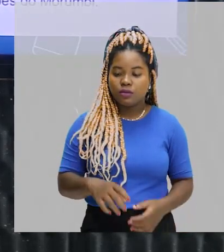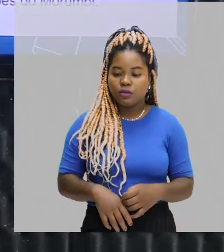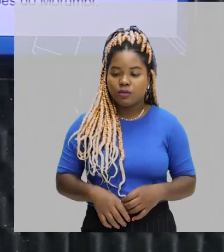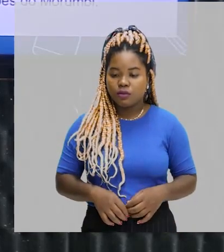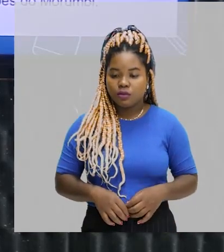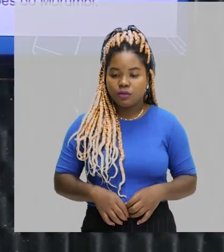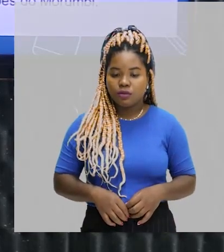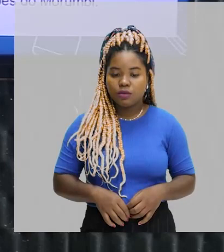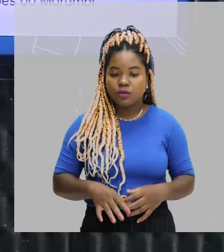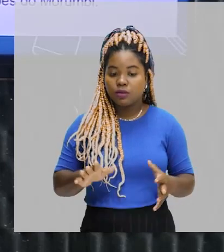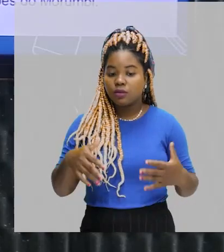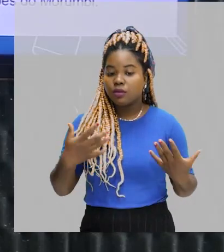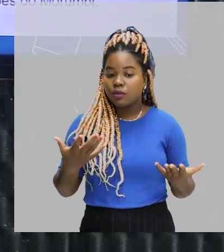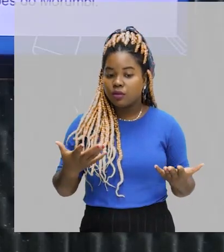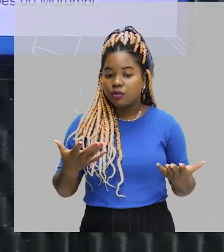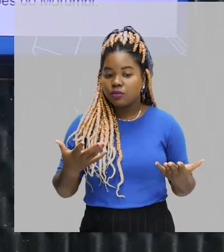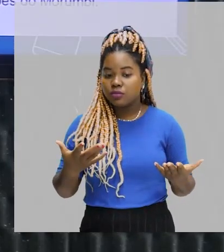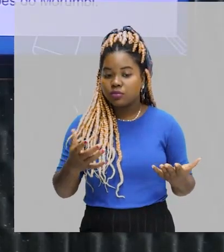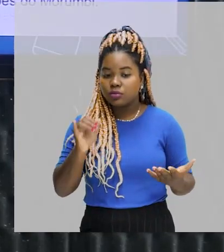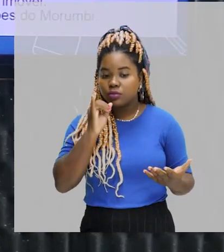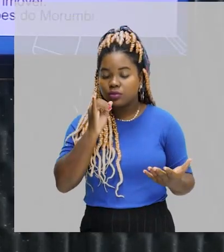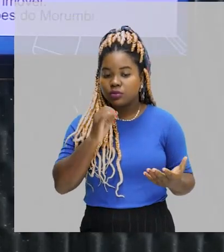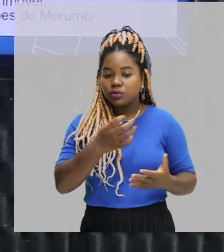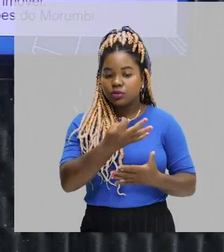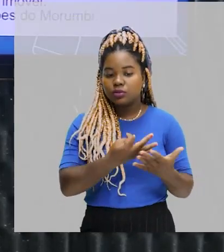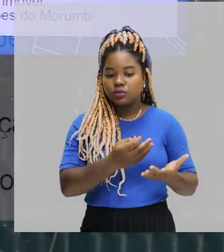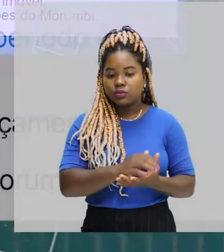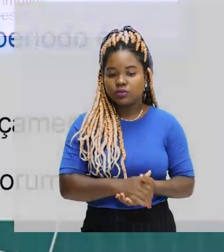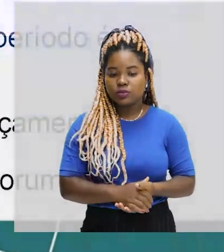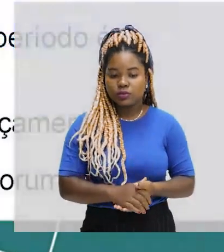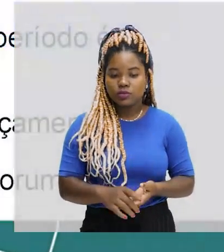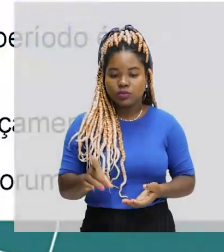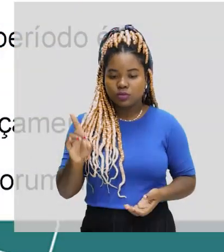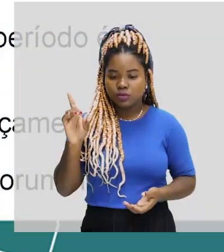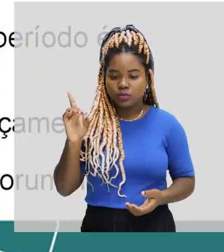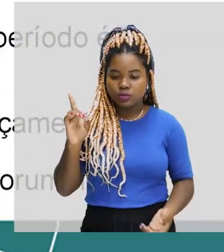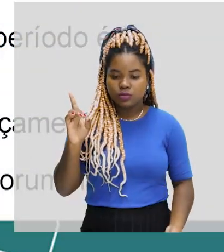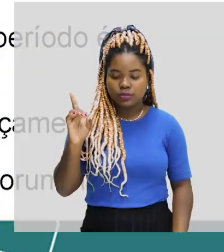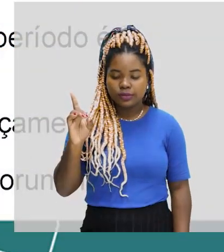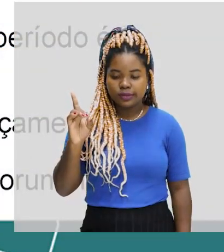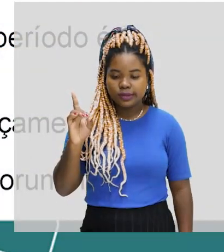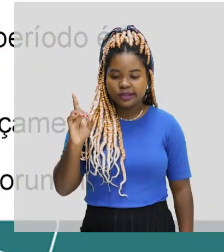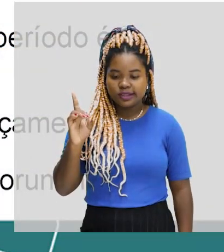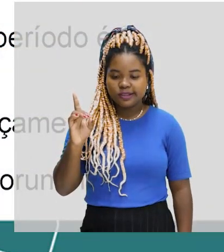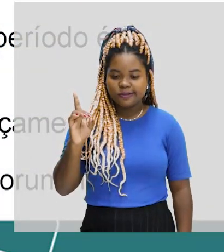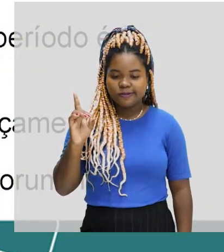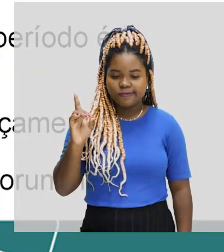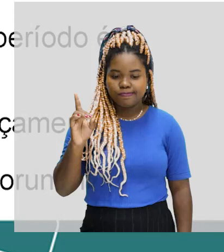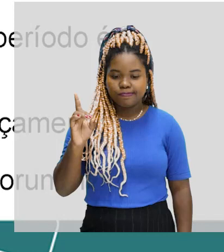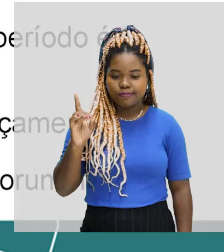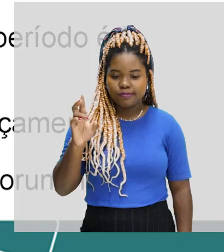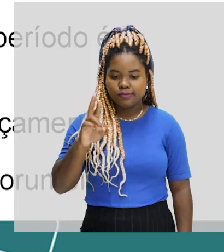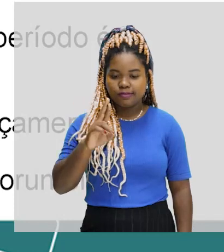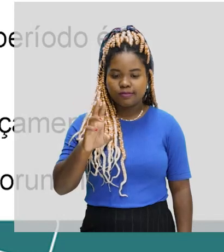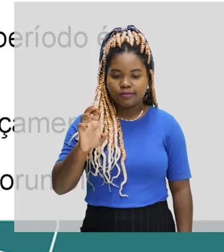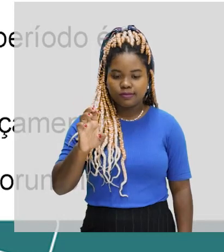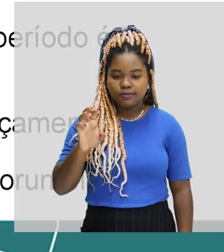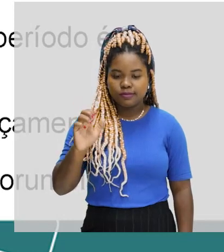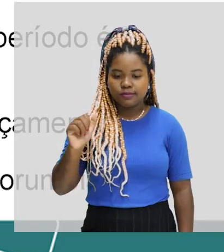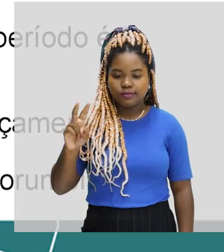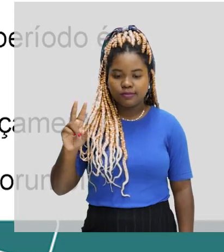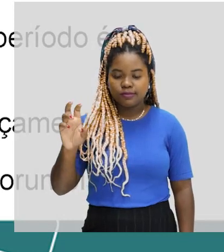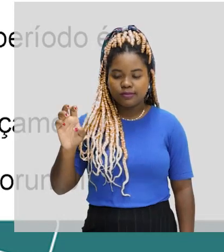Então, a alternativa que exemplifica o que foi expresso no último período, ó, é reaver